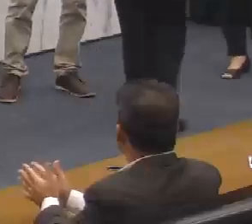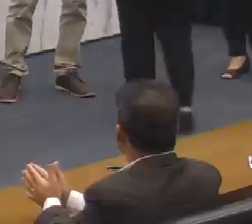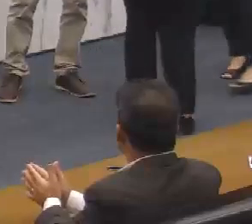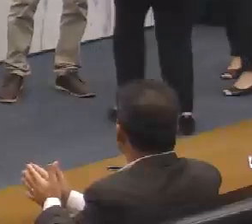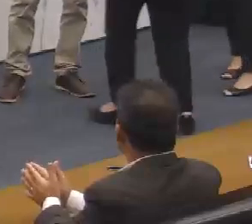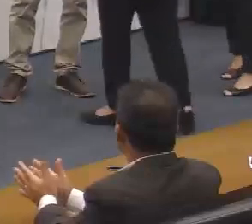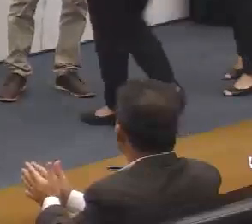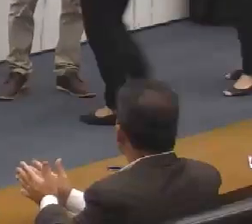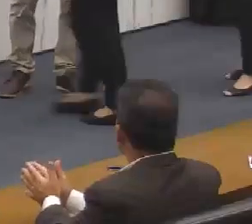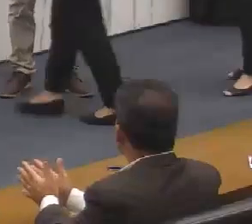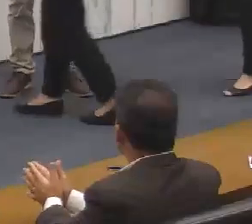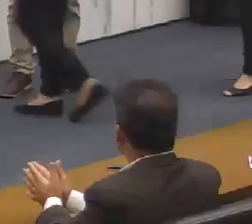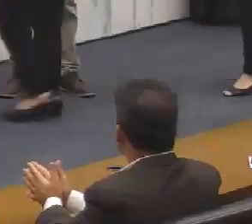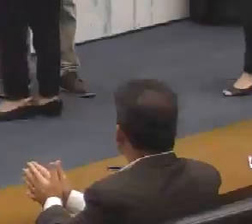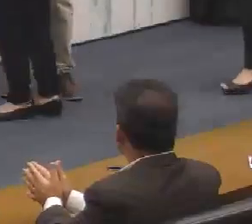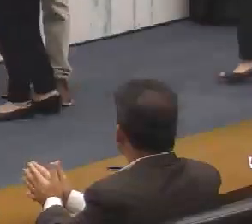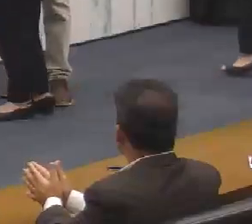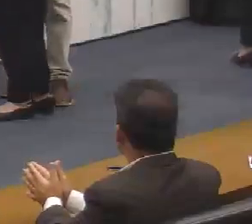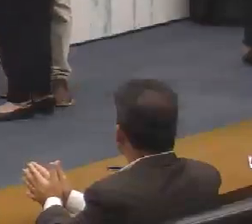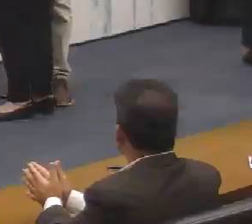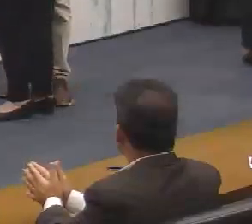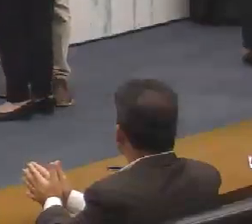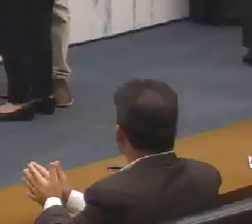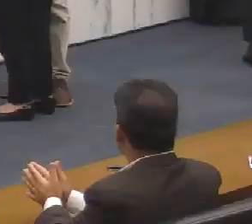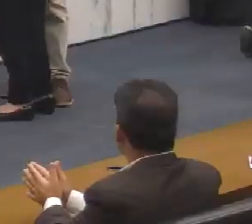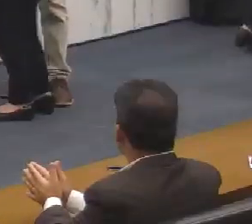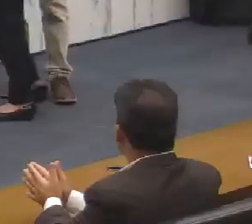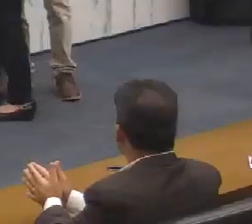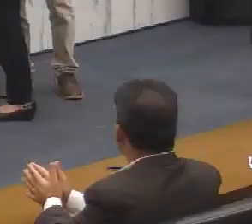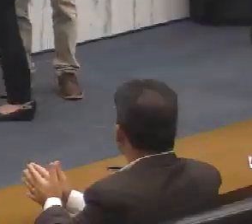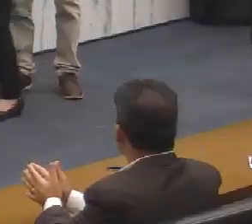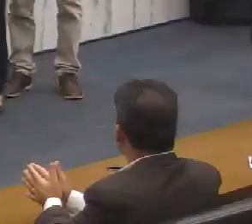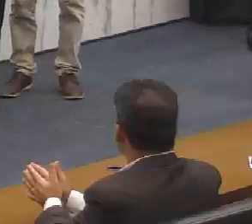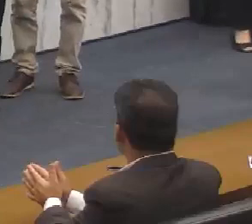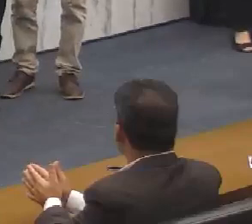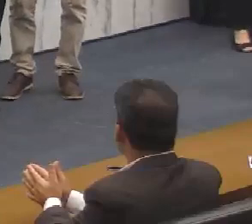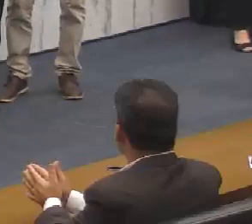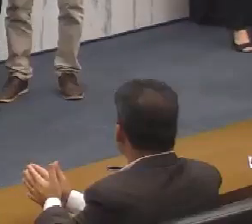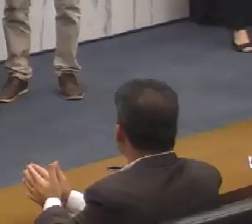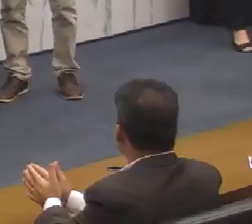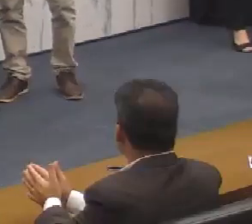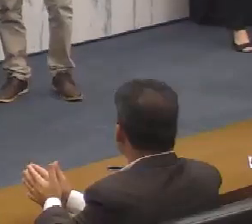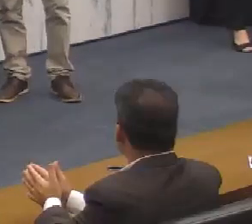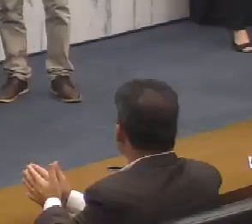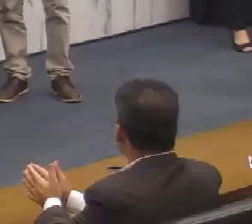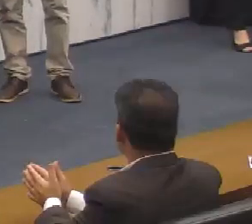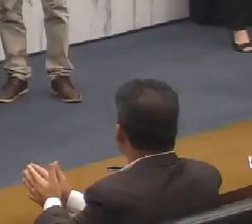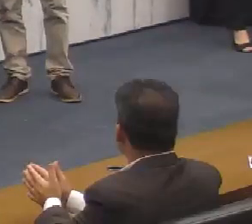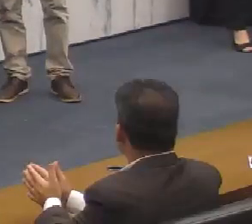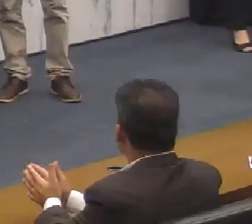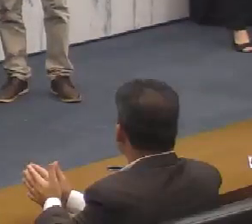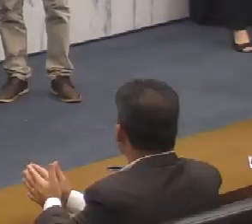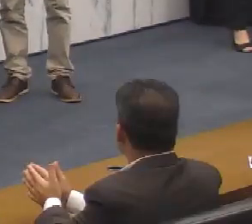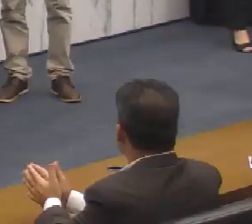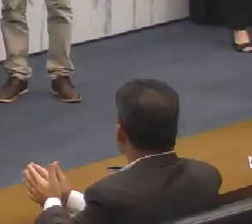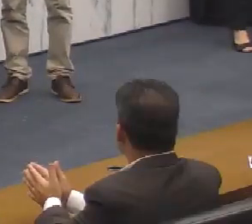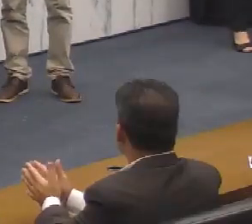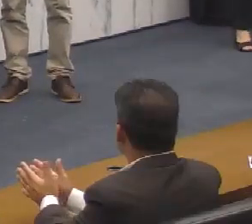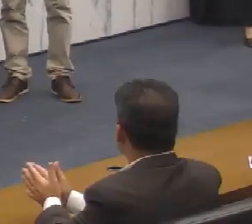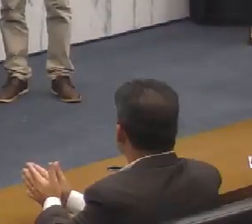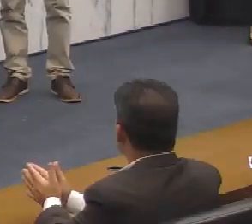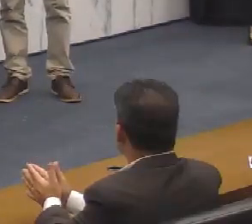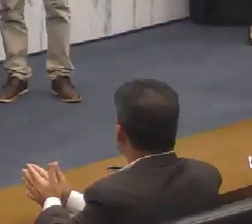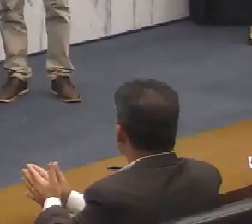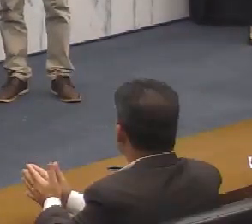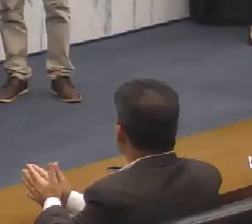Que a vida é trem-bala, parceiro, e a gente é só passageiro, prestes a partir.